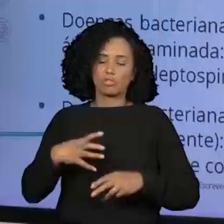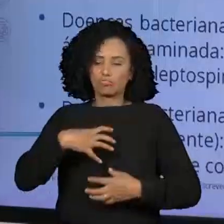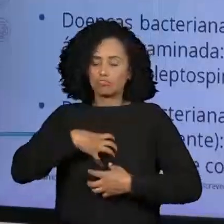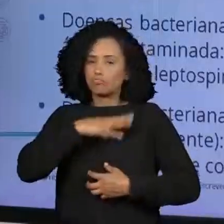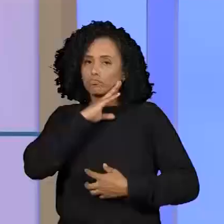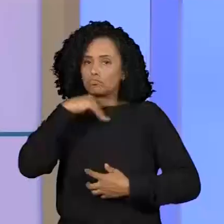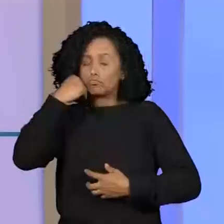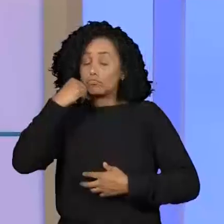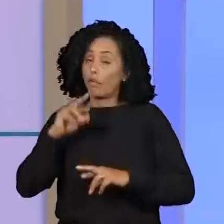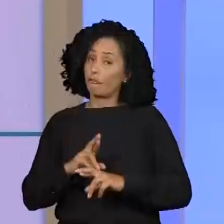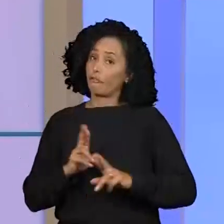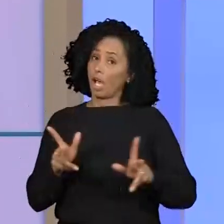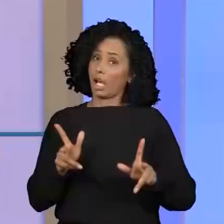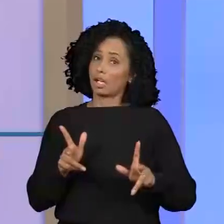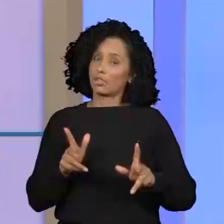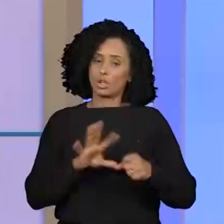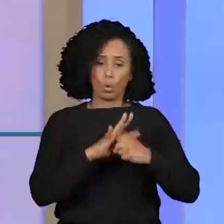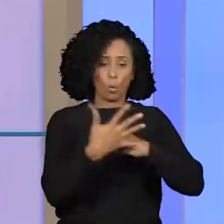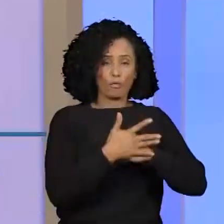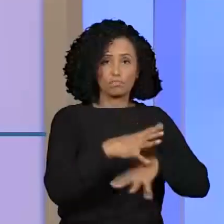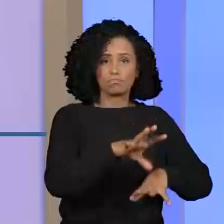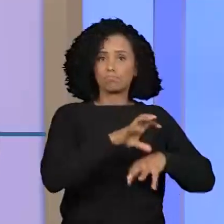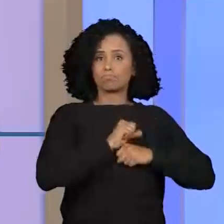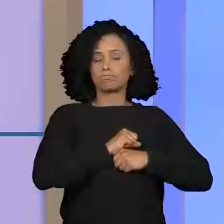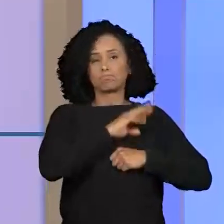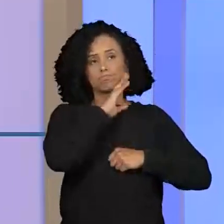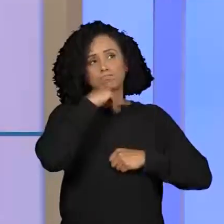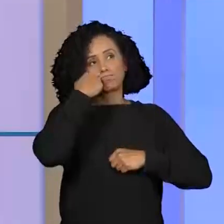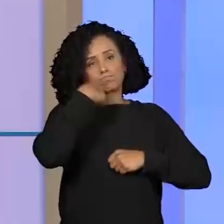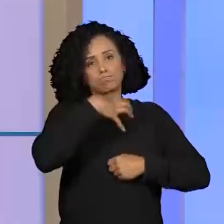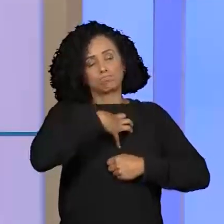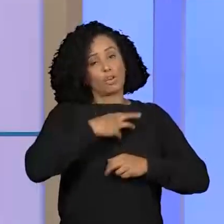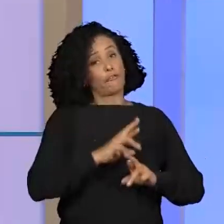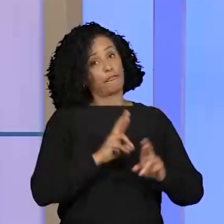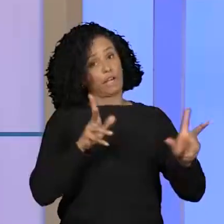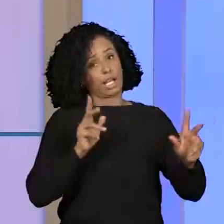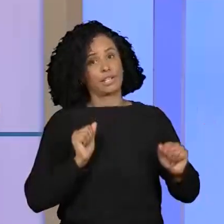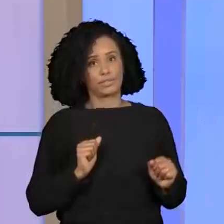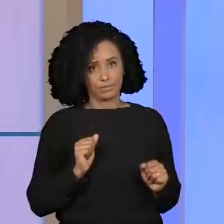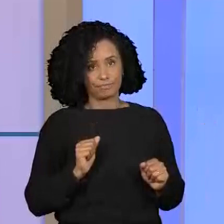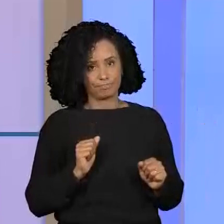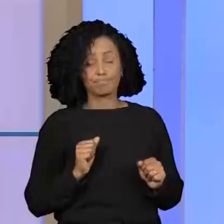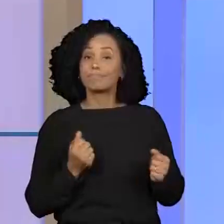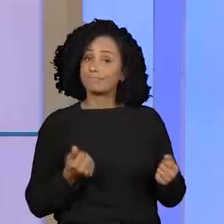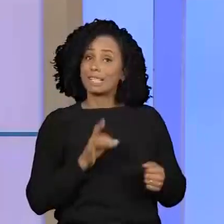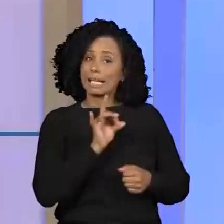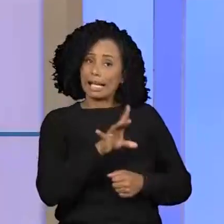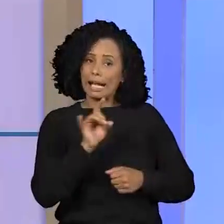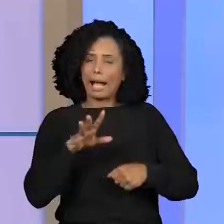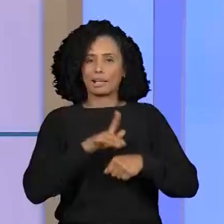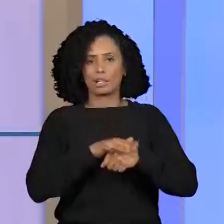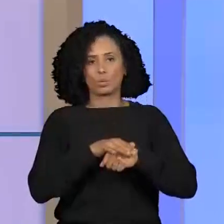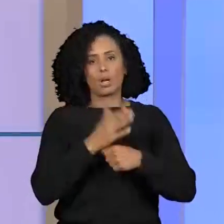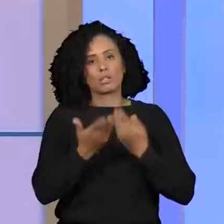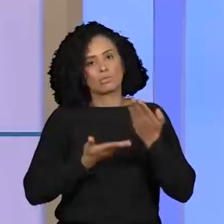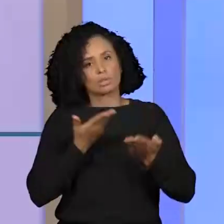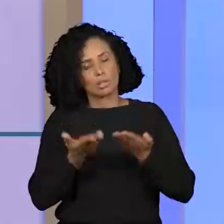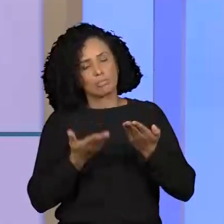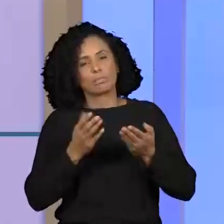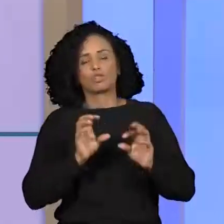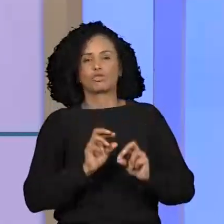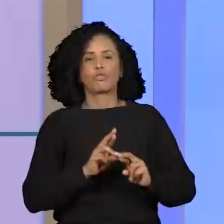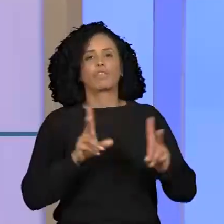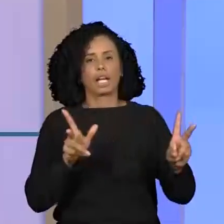mesmo, né? Então, como você ressaltou aí a questão da pneumonia, né? Então, que vai aí, né, a transmissão se dá aí por gotículas